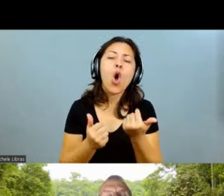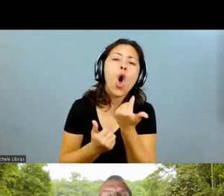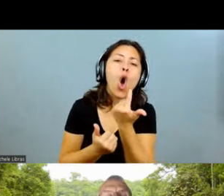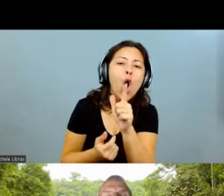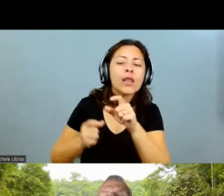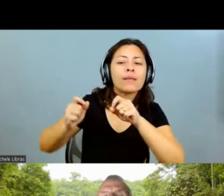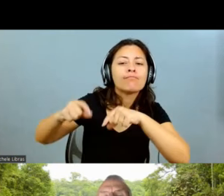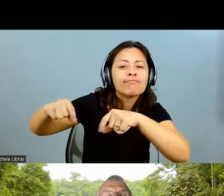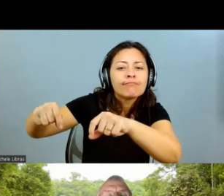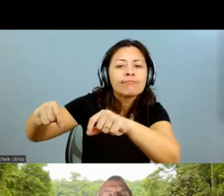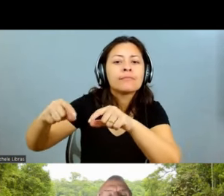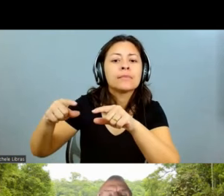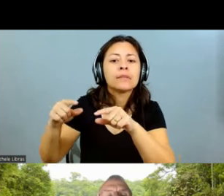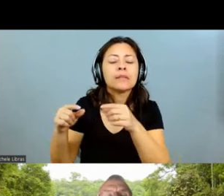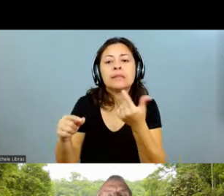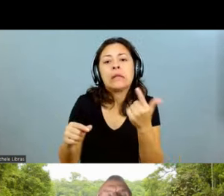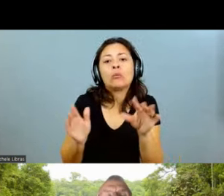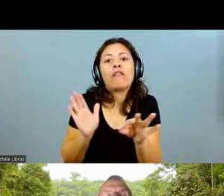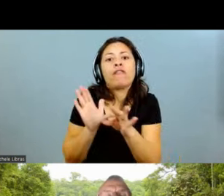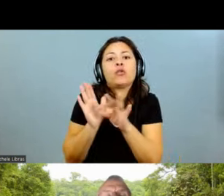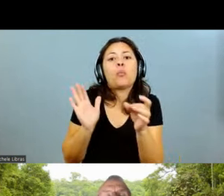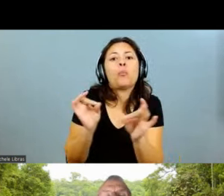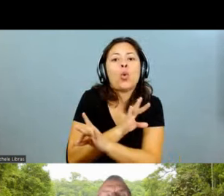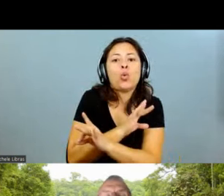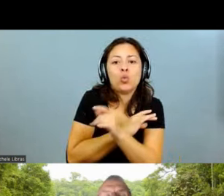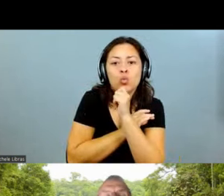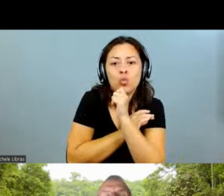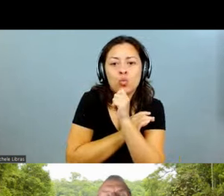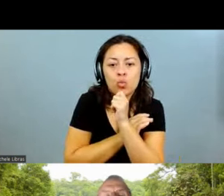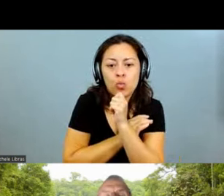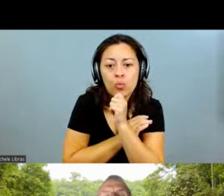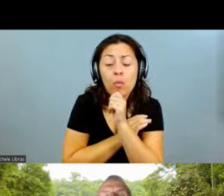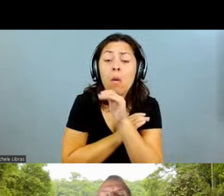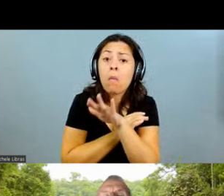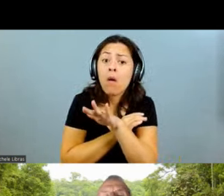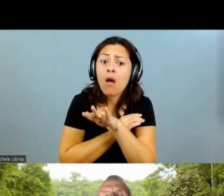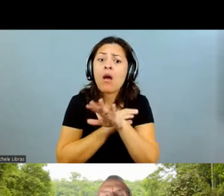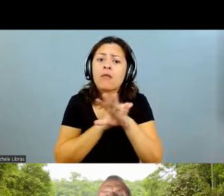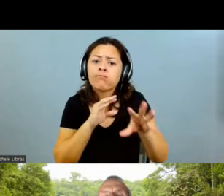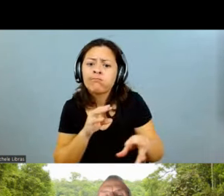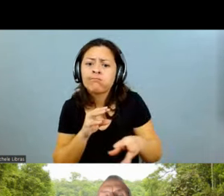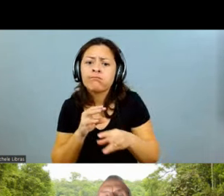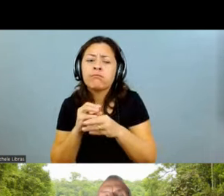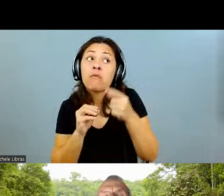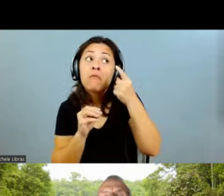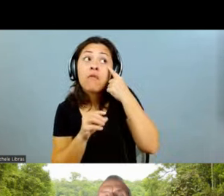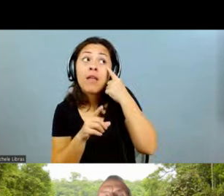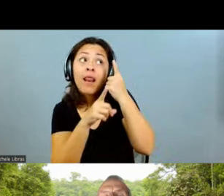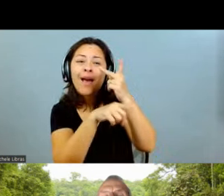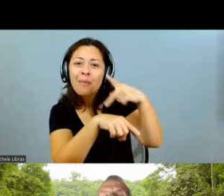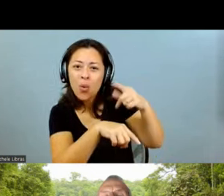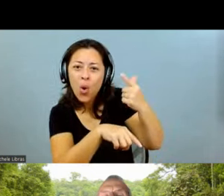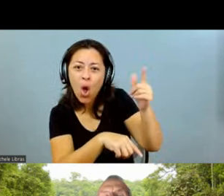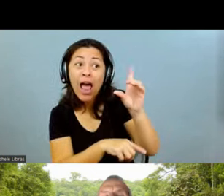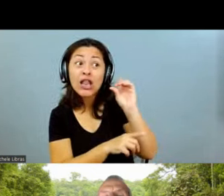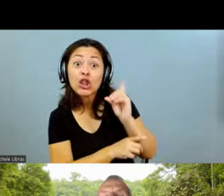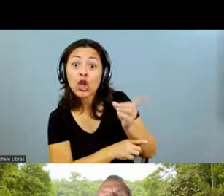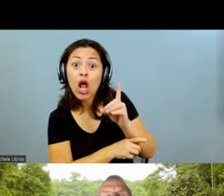realizamos fixações adicionalmente aproveitamos os momentos de alta do dólar dólar